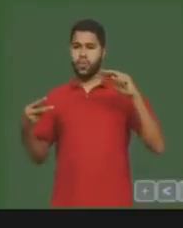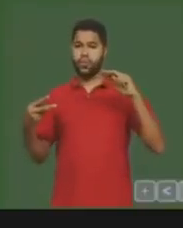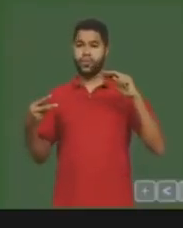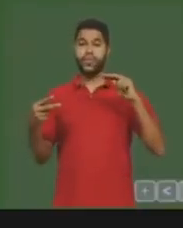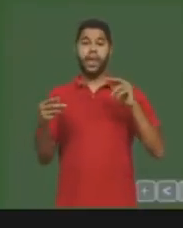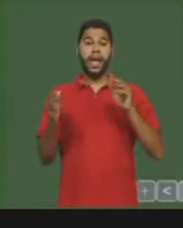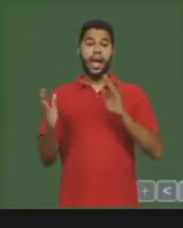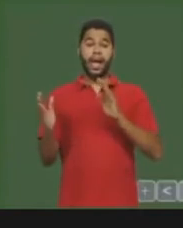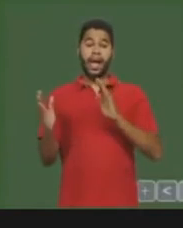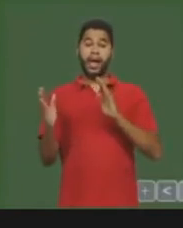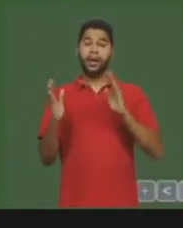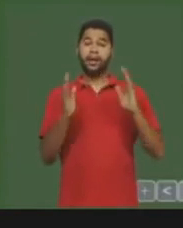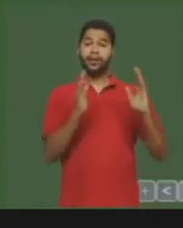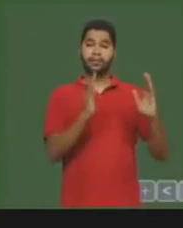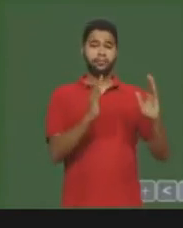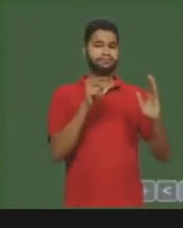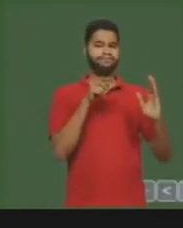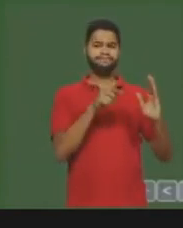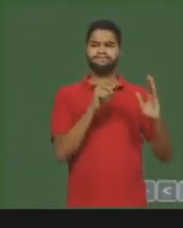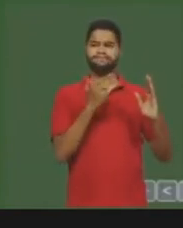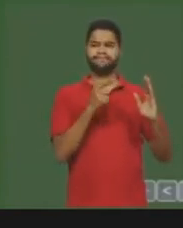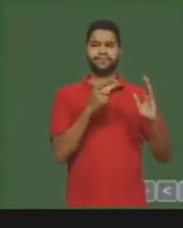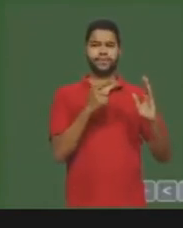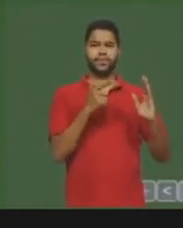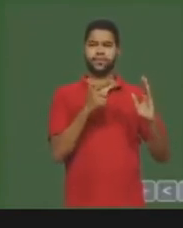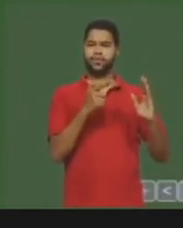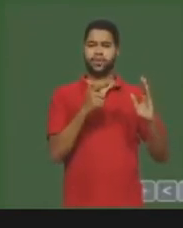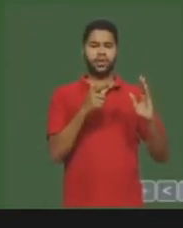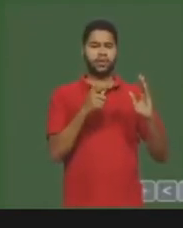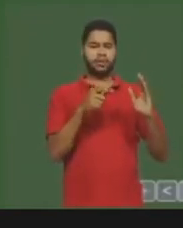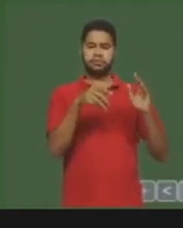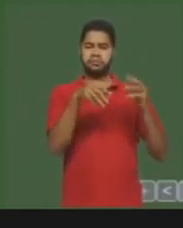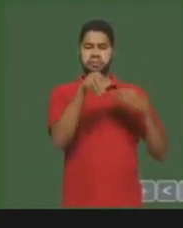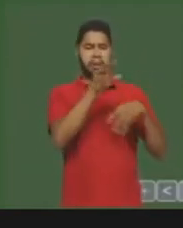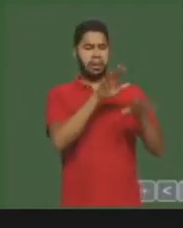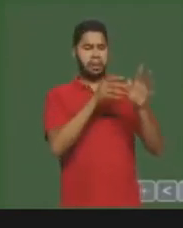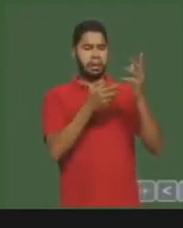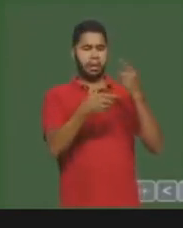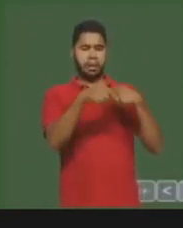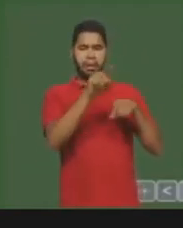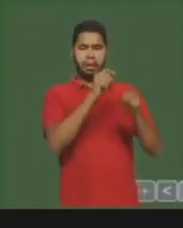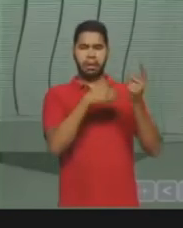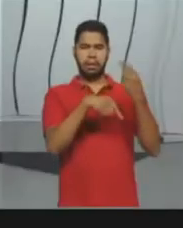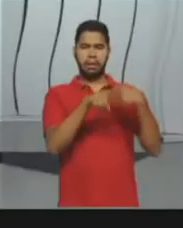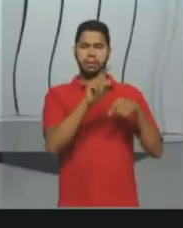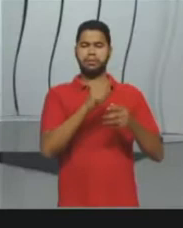tem um núcleo definido. O material genético está espalhado dentro dela.